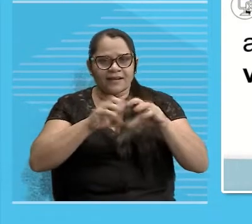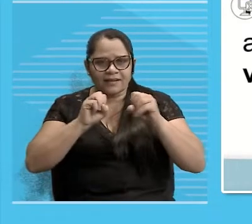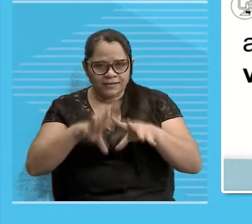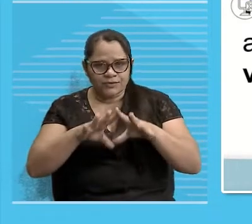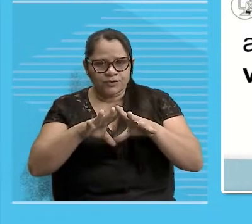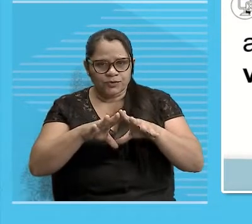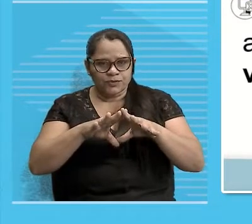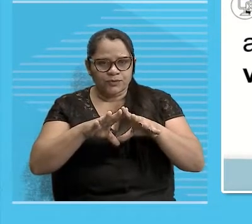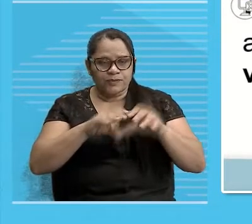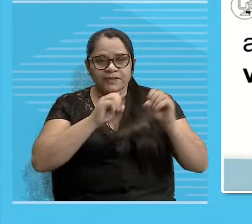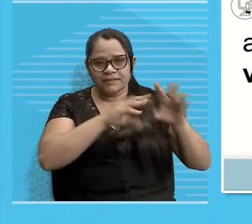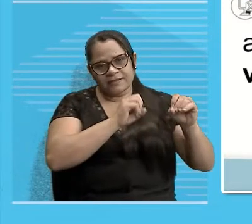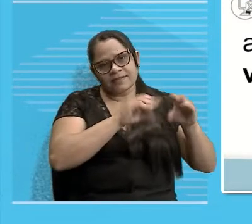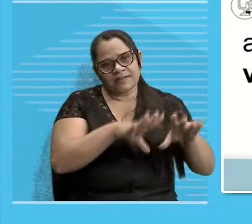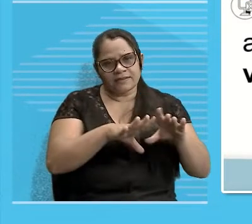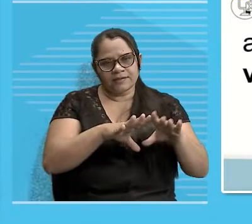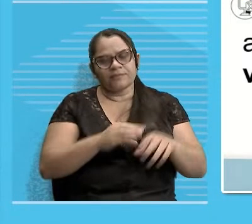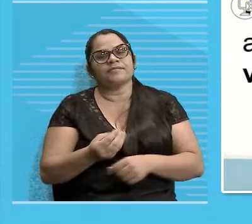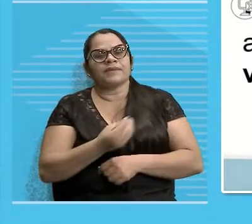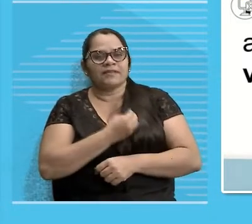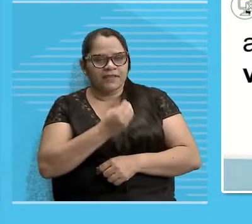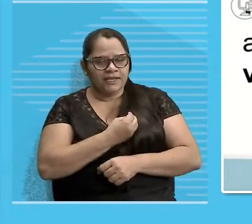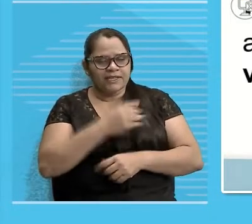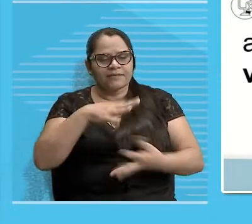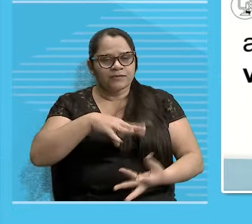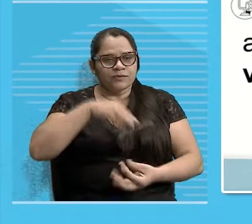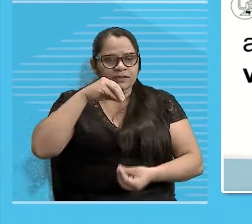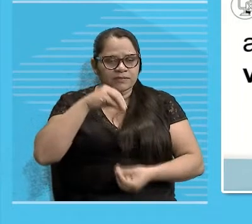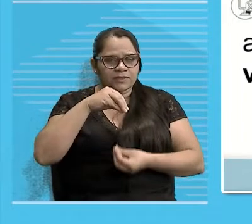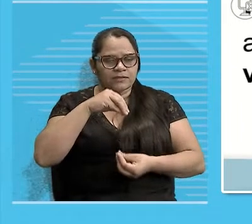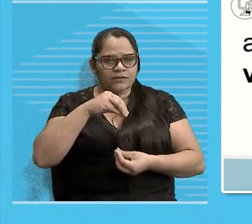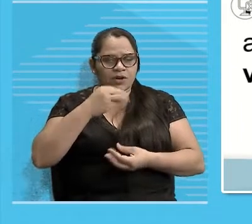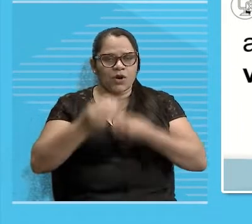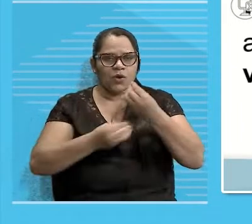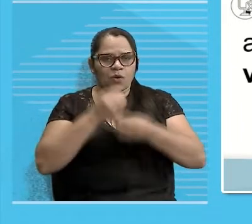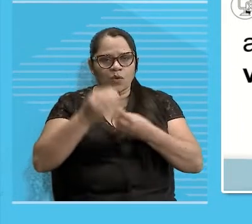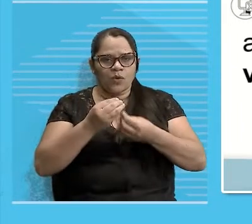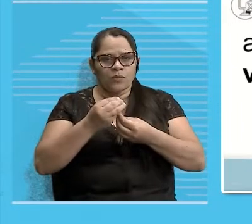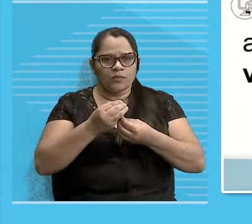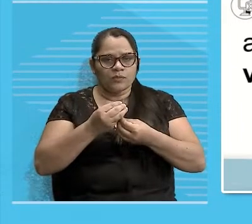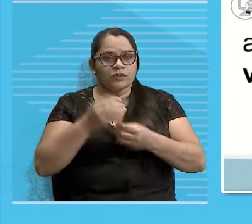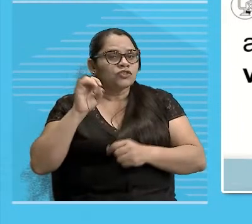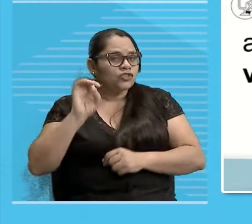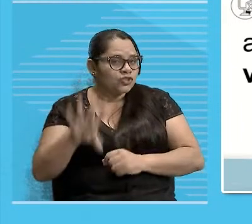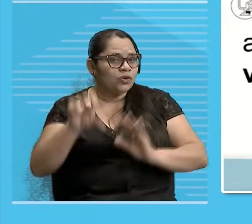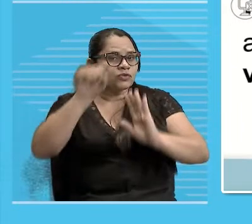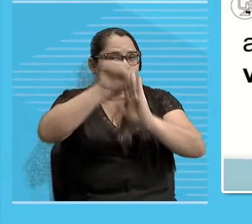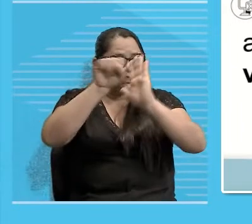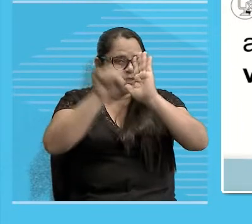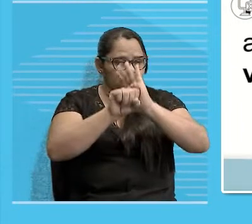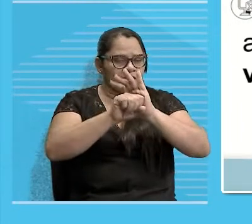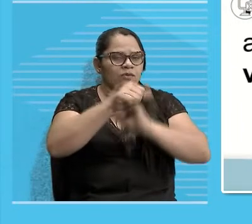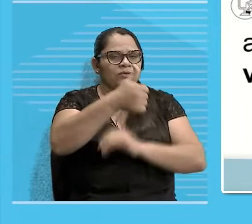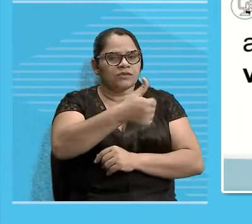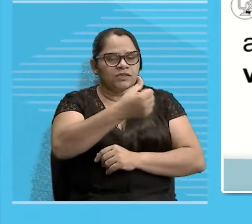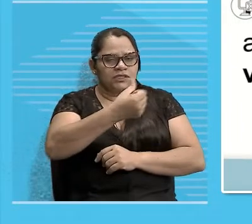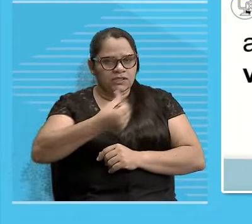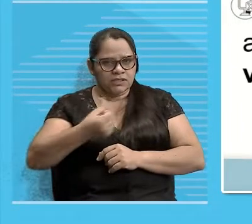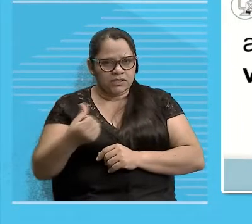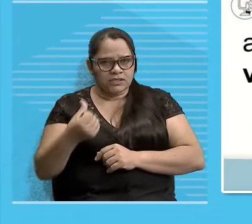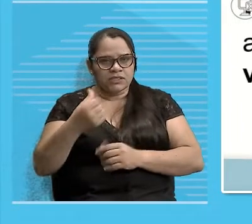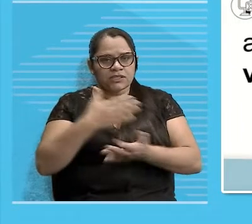vida espiritual. Beleza? Mas somente no século XVI... é que nós vamos